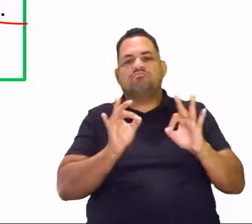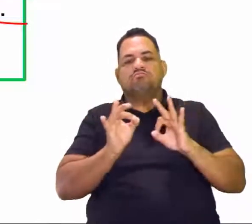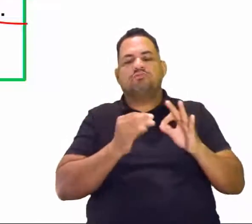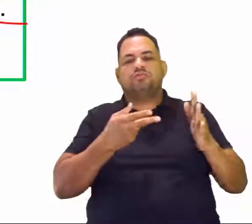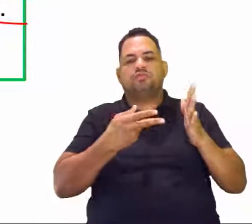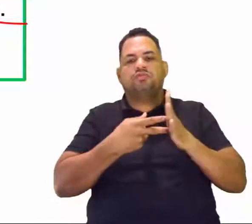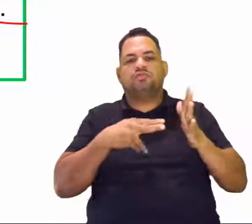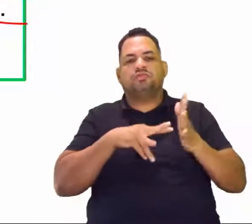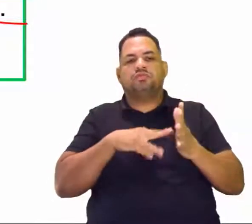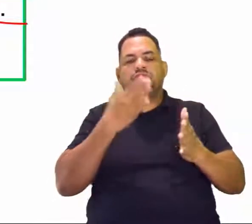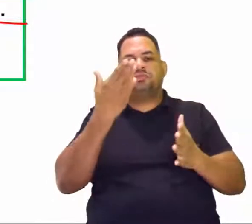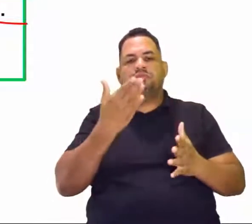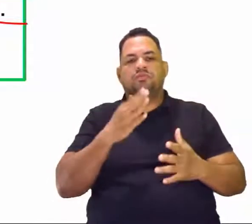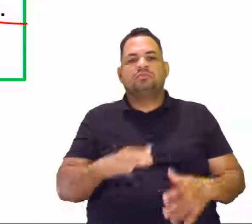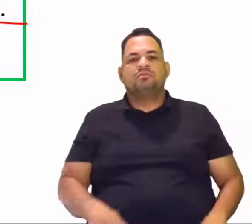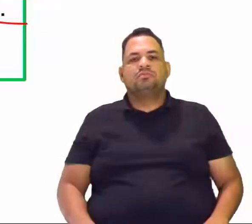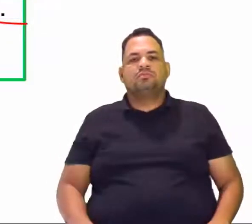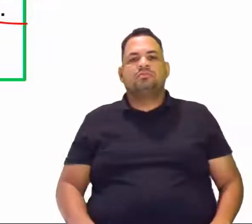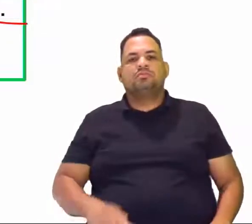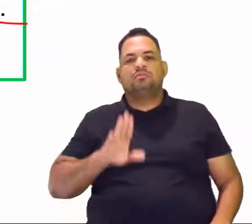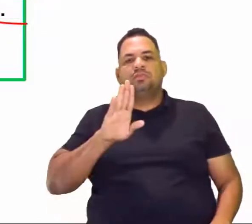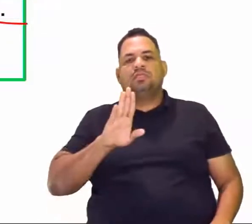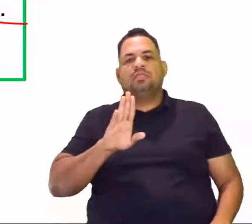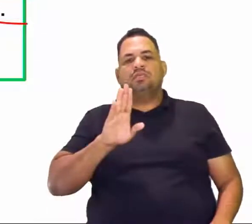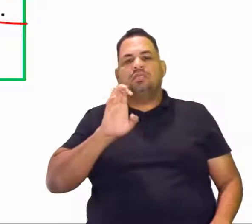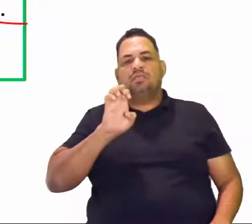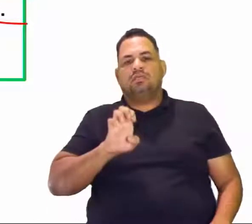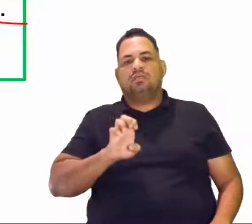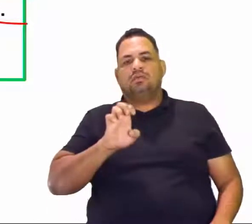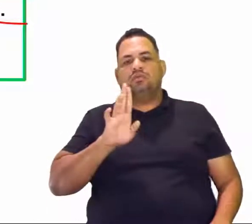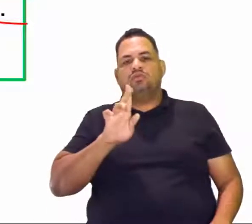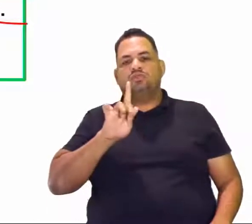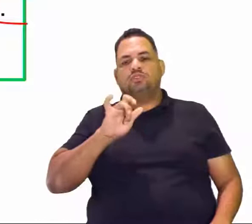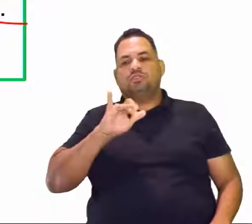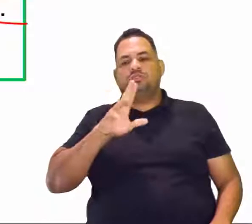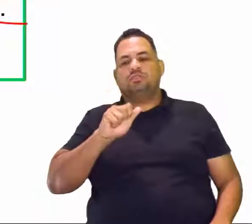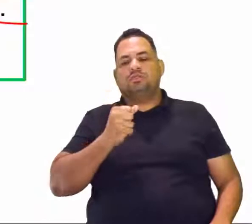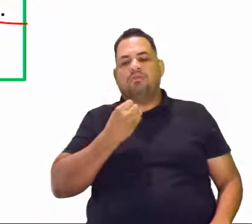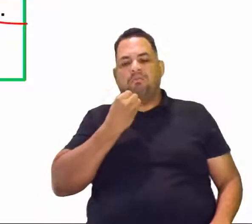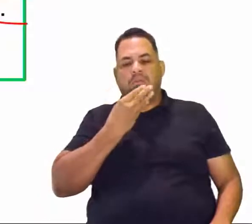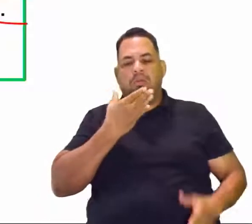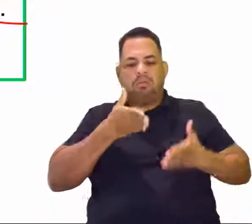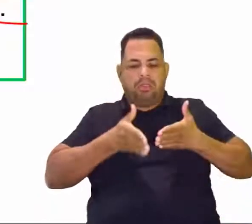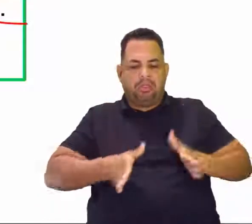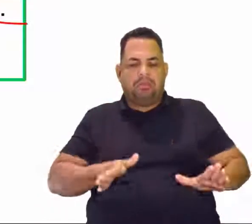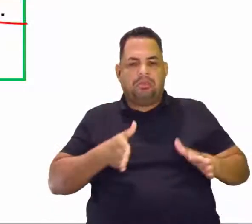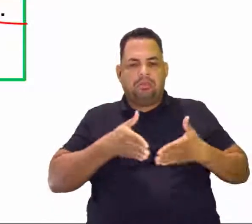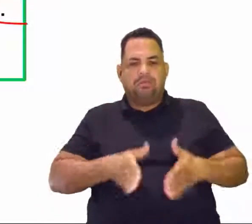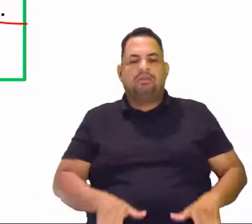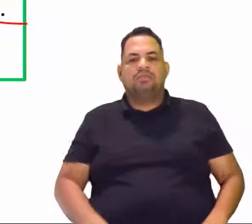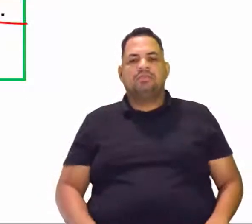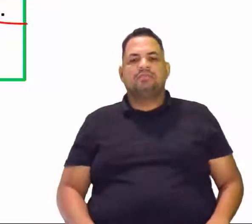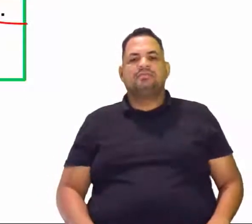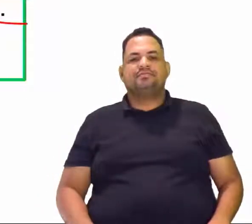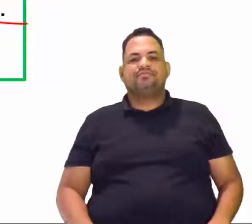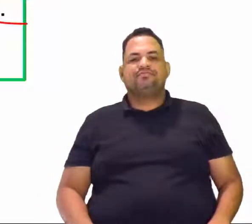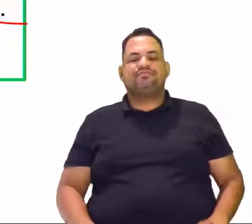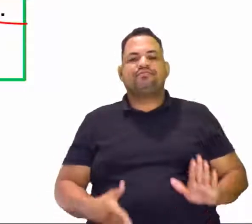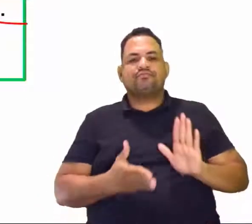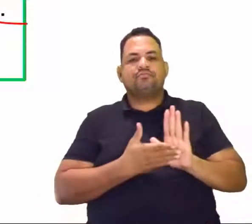significado da Euge Eugenia né bem nascido Oi e aí é